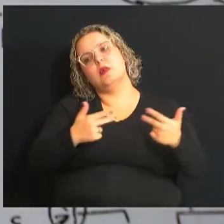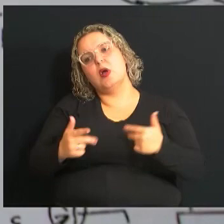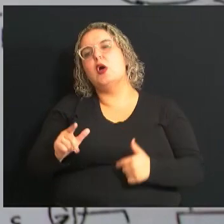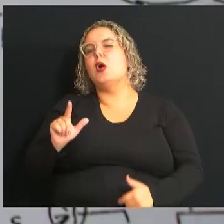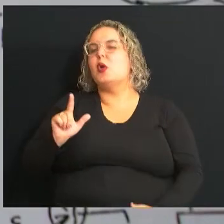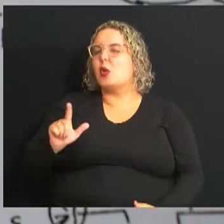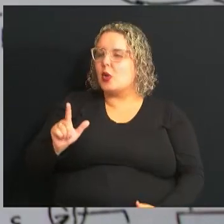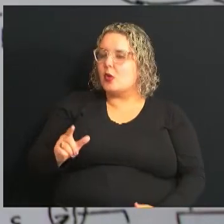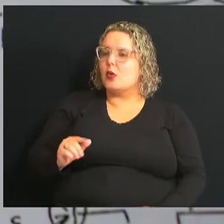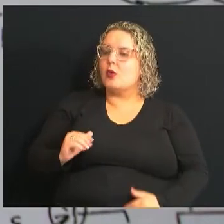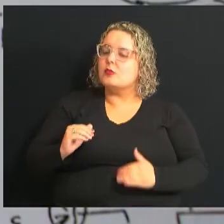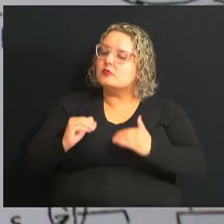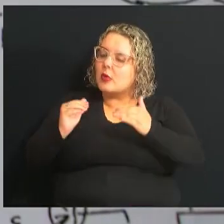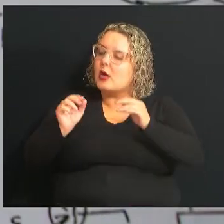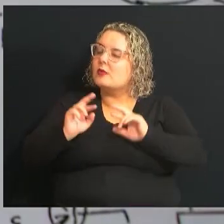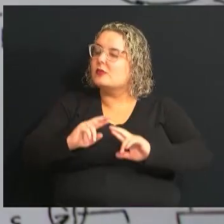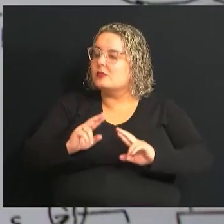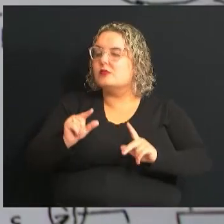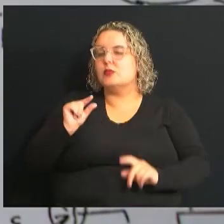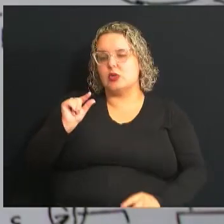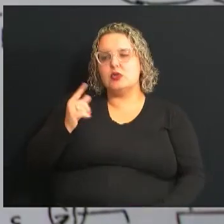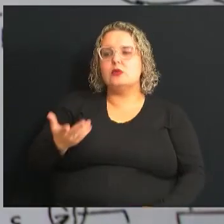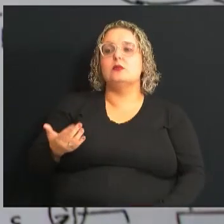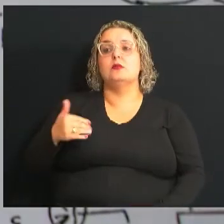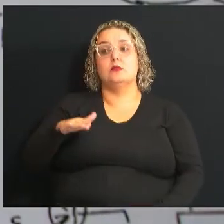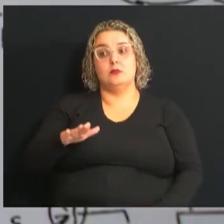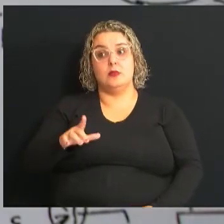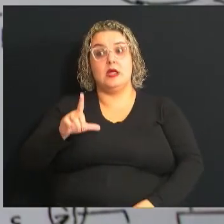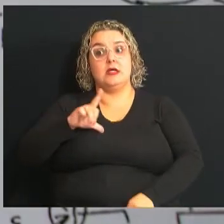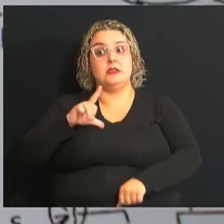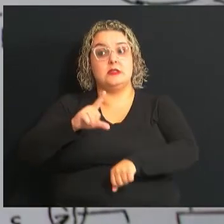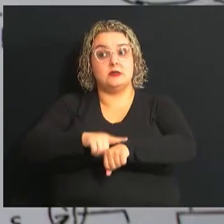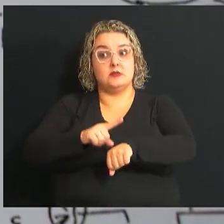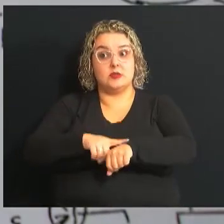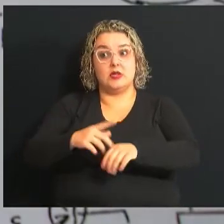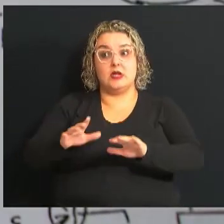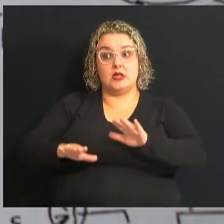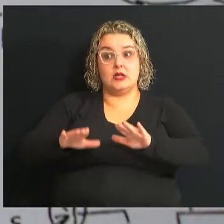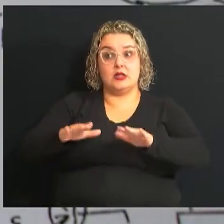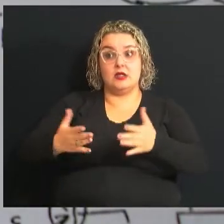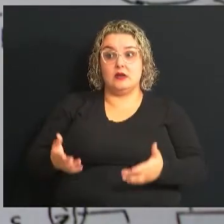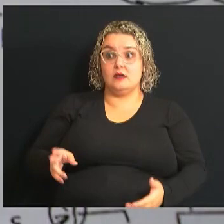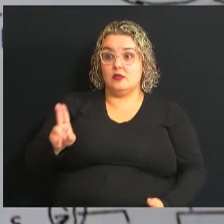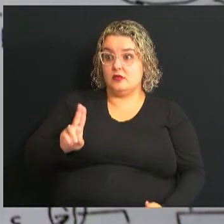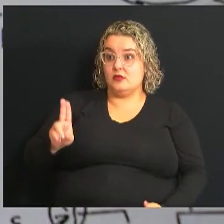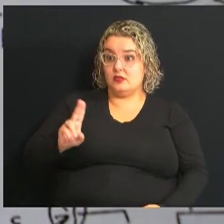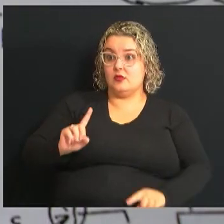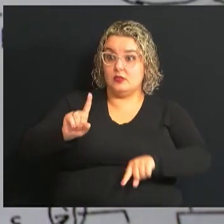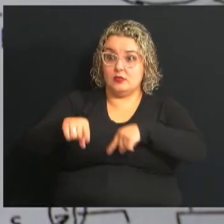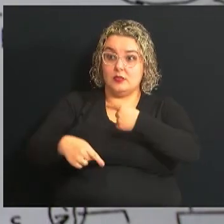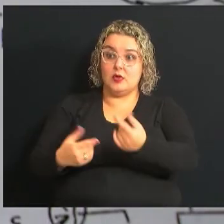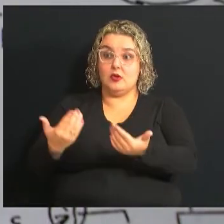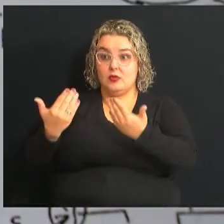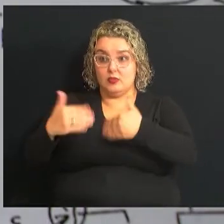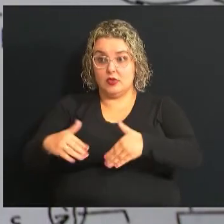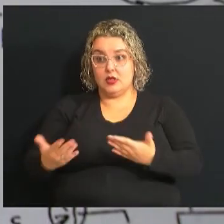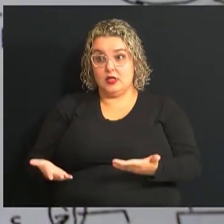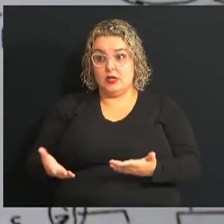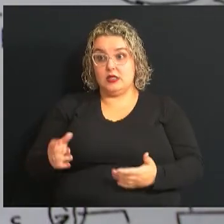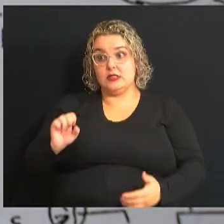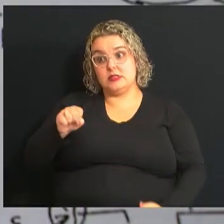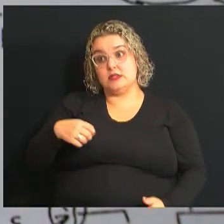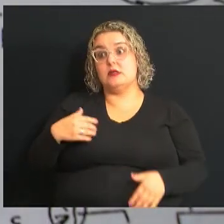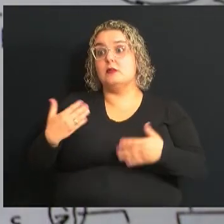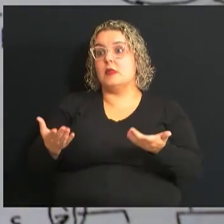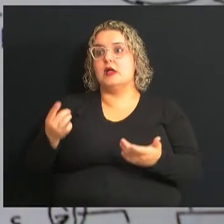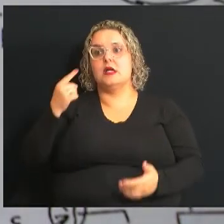nível um pouquinho diferente, por ter mais tempo, talvez, vou aplicar uma outra prova aí. Sim, mas a ideia